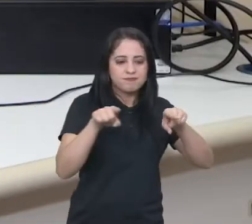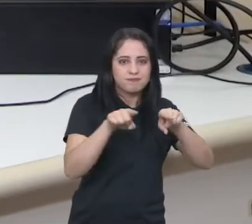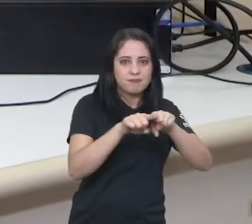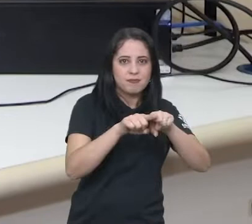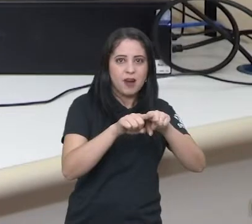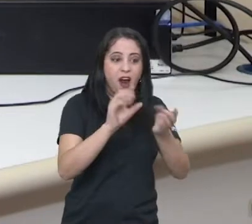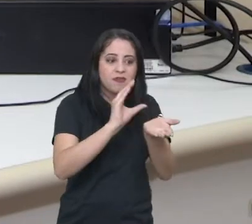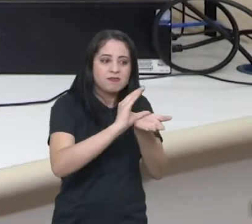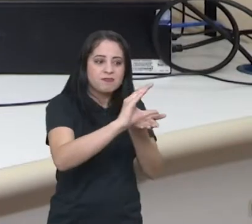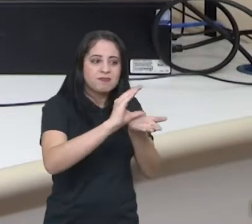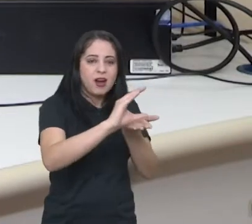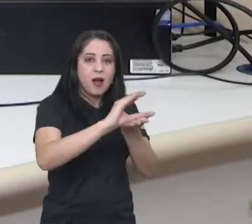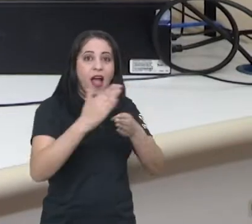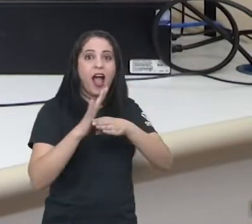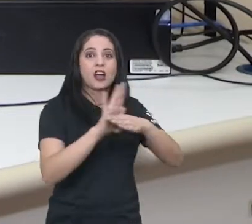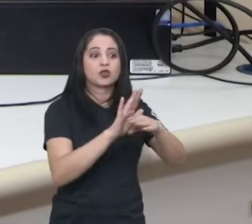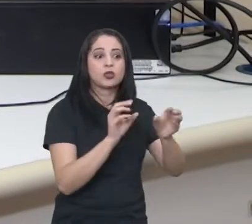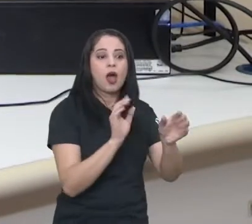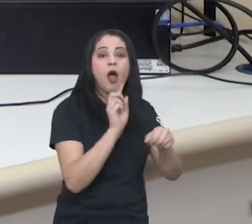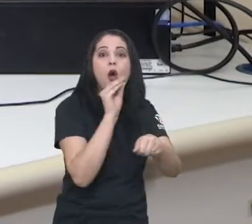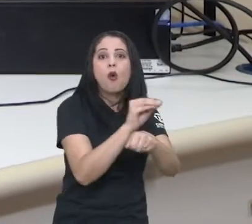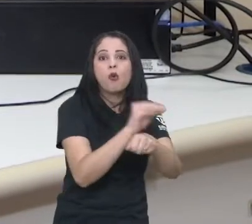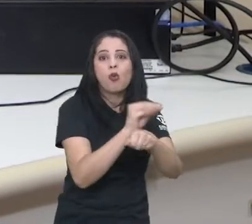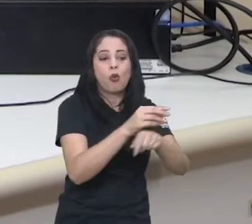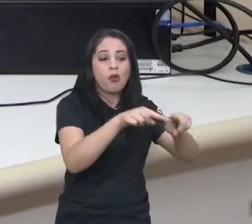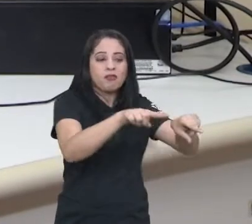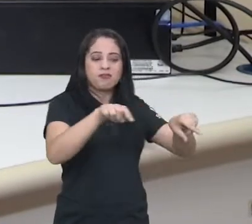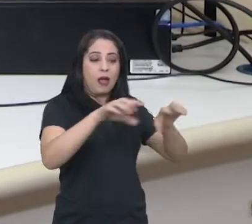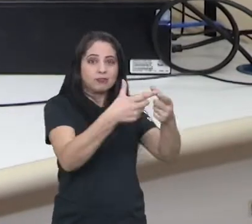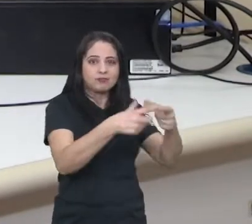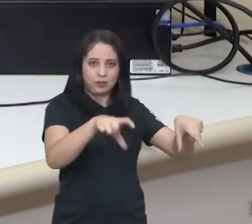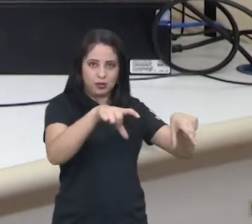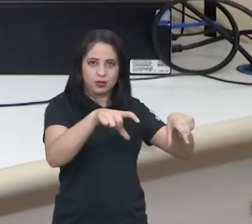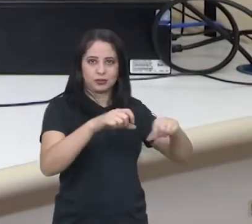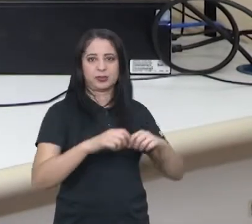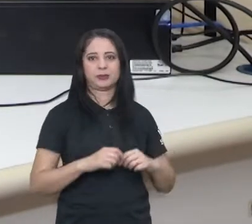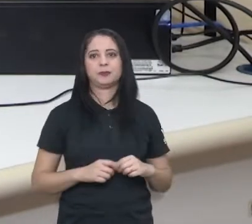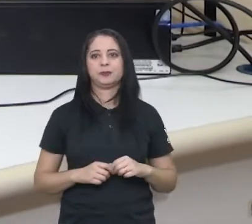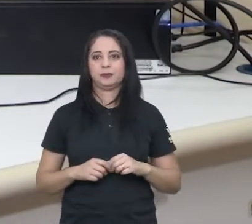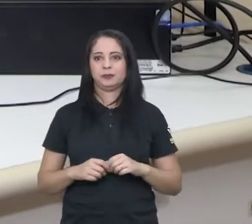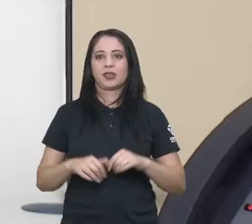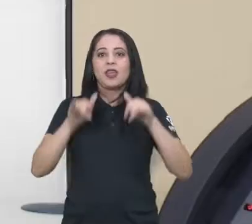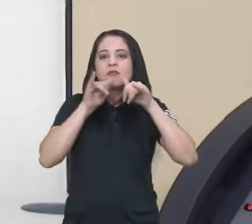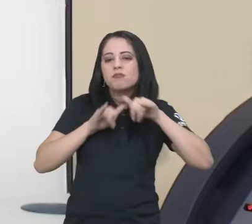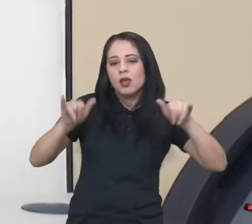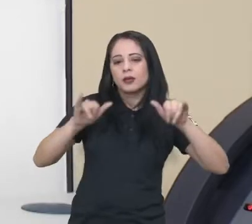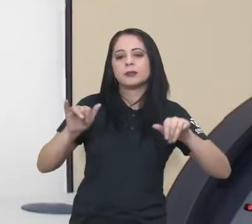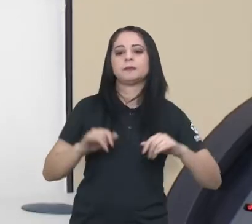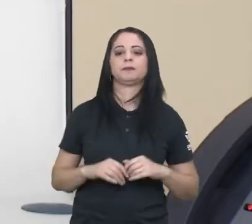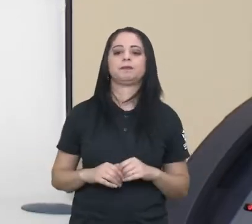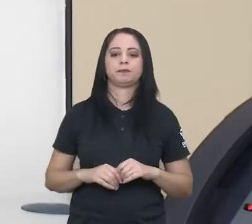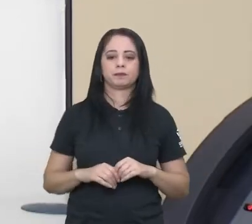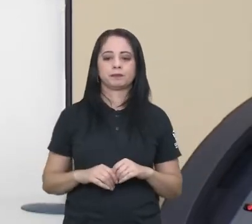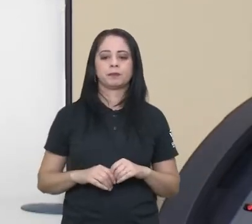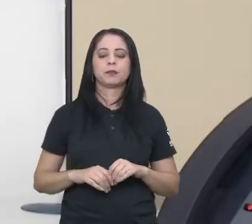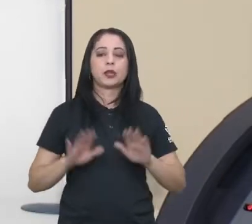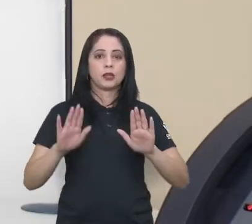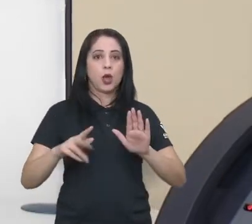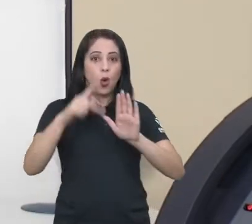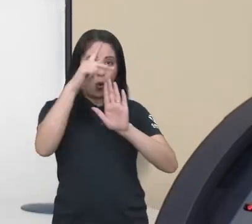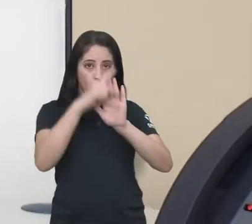empresas e comércios poderão ajudar na manutenção desses espaços, em troca de publicidade. Esse projeto